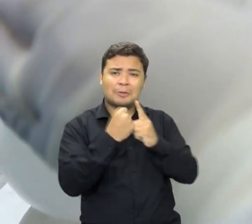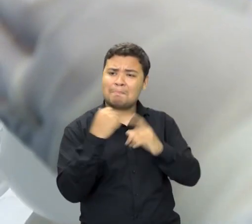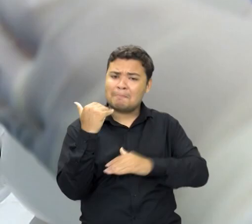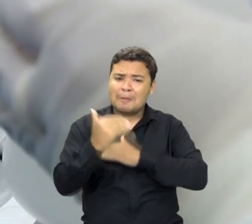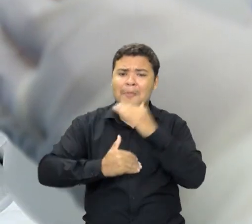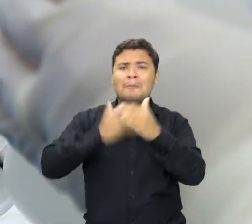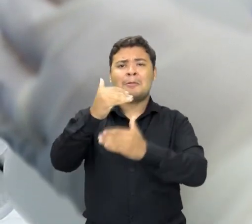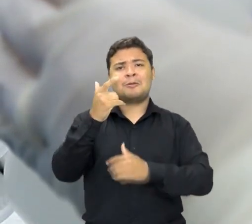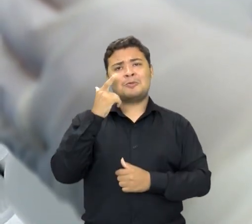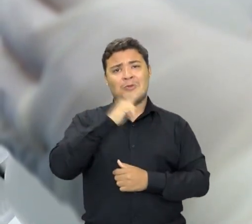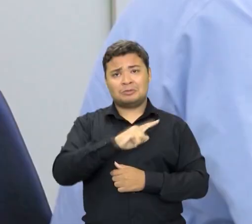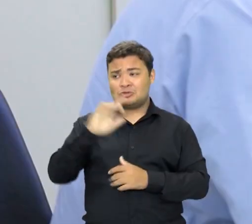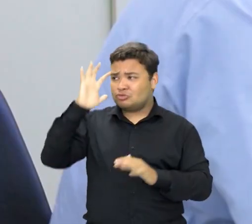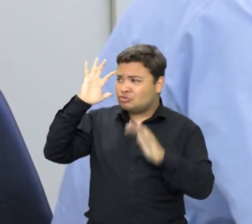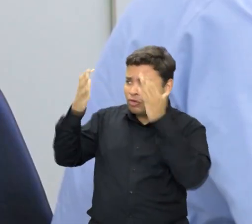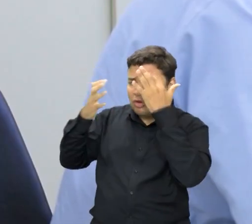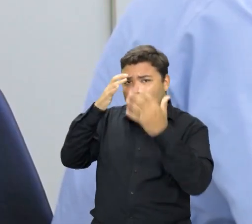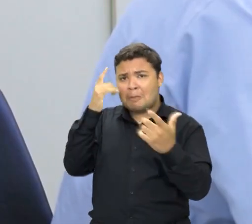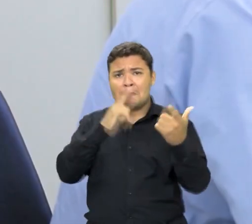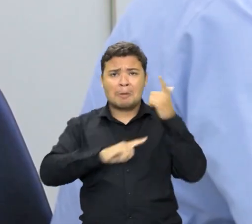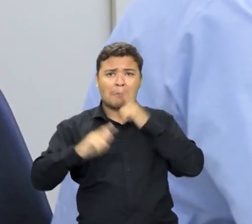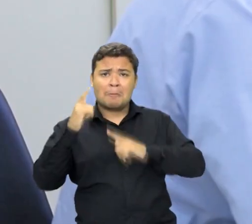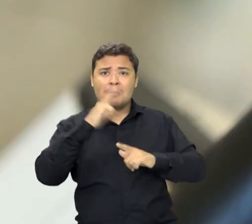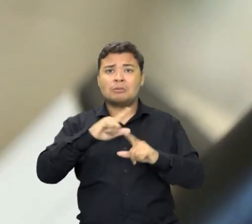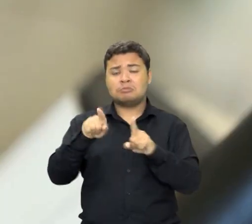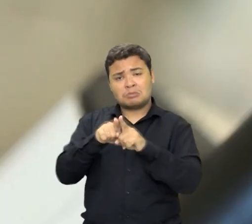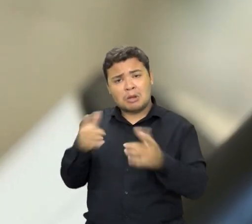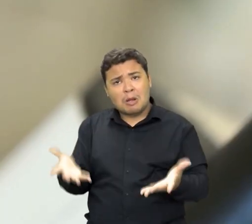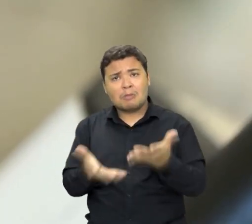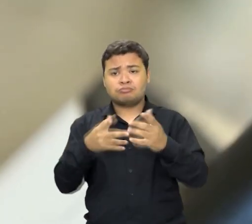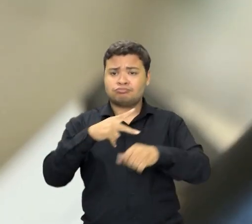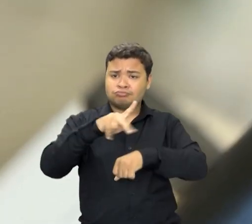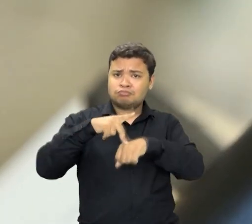Fundação RTVE. Aqui tem gestão de projetos com carinho.